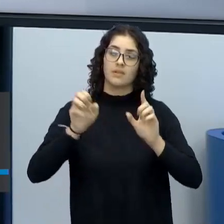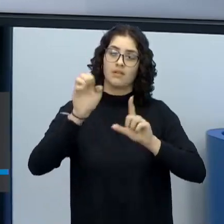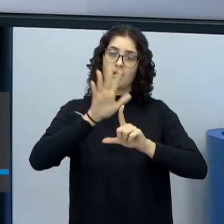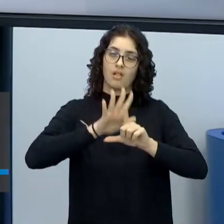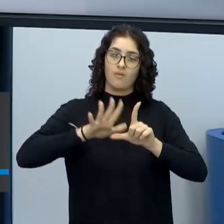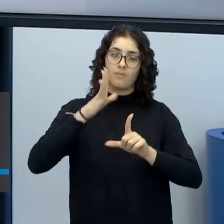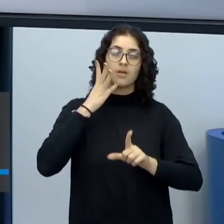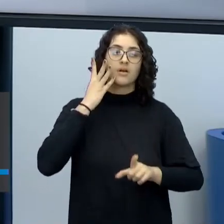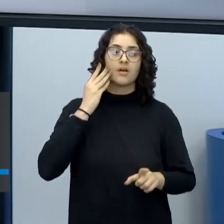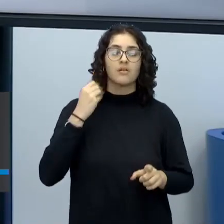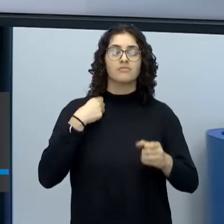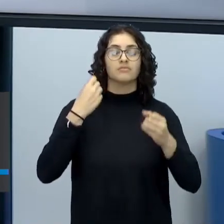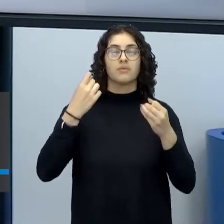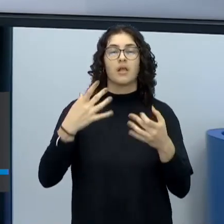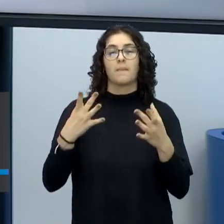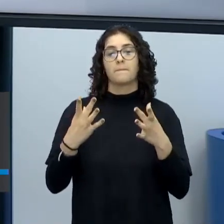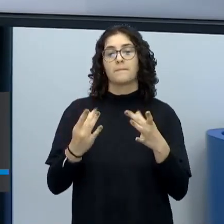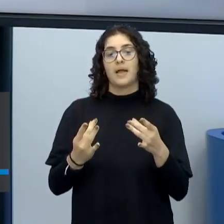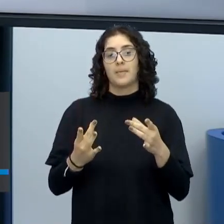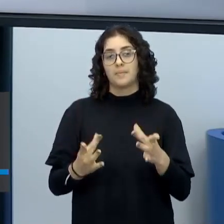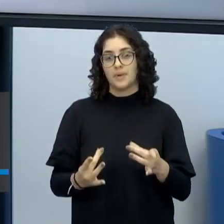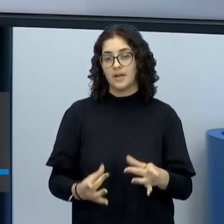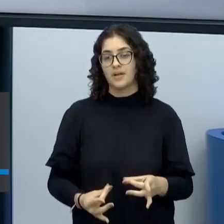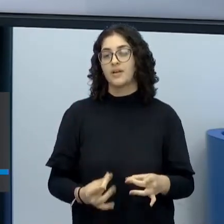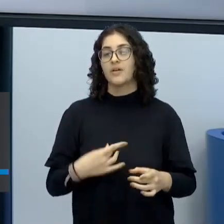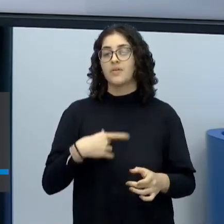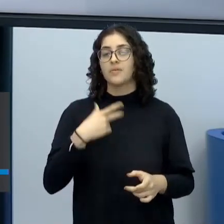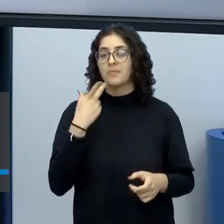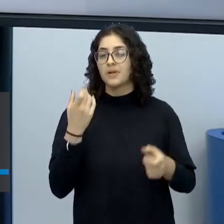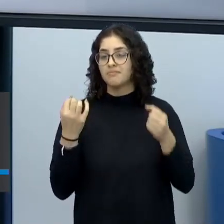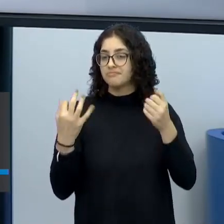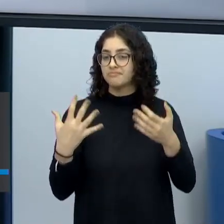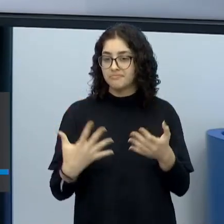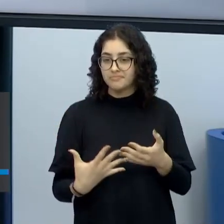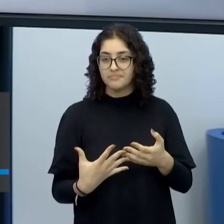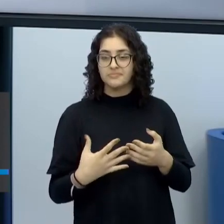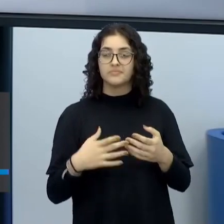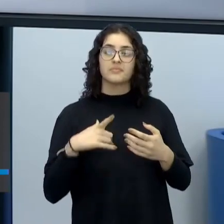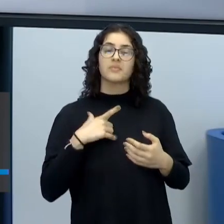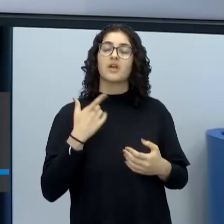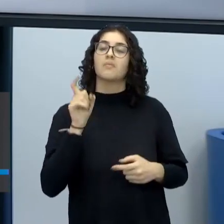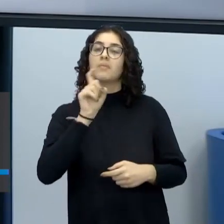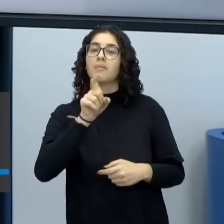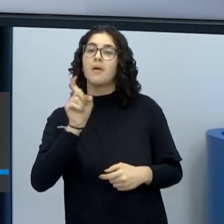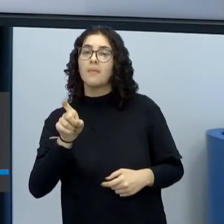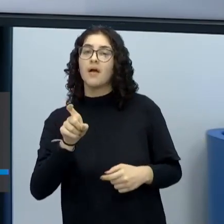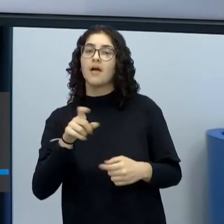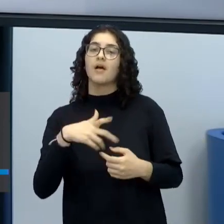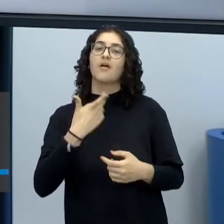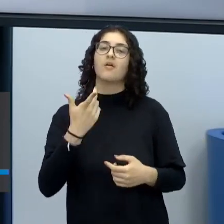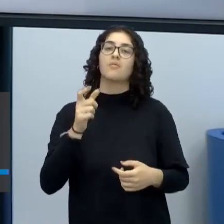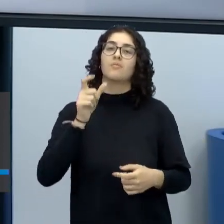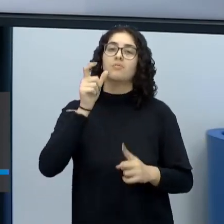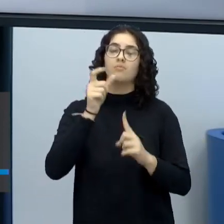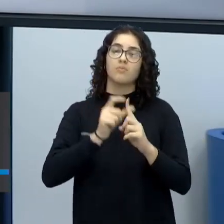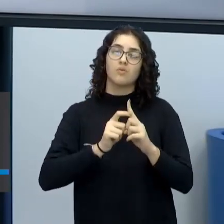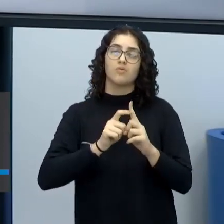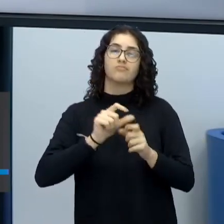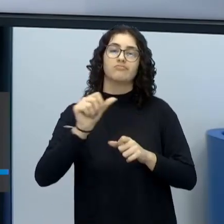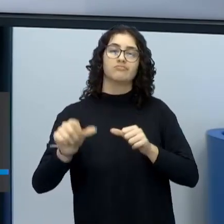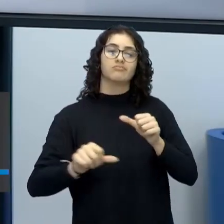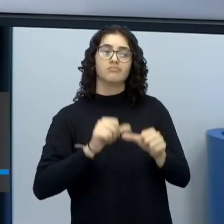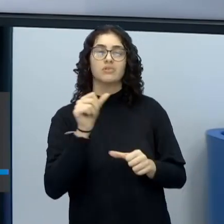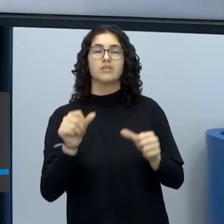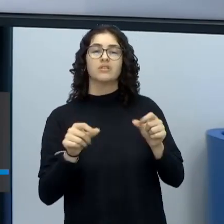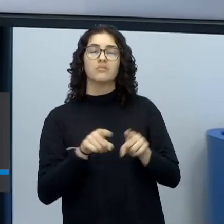expliquei cada parte da plataforma. Então, eu falei os ambientes, onde ficavam, né, os blocos de comando, onde você muda o ator, onde você muda o cenário,